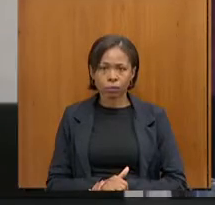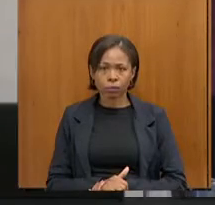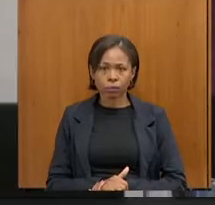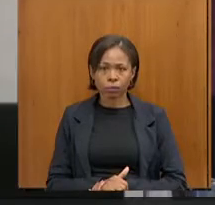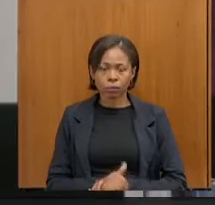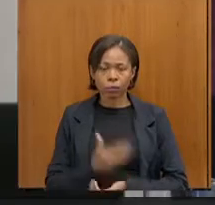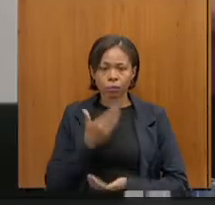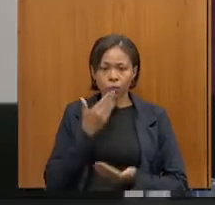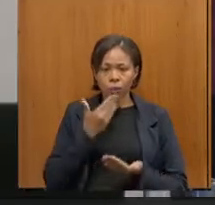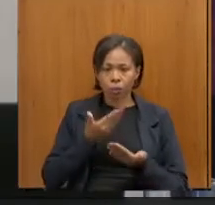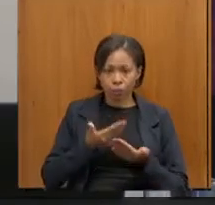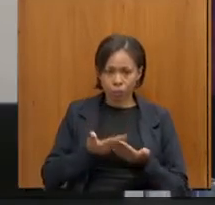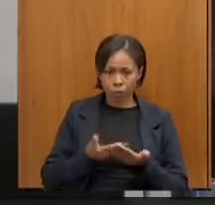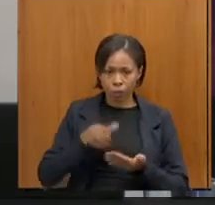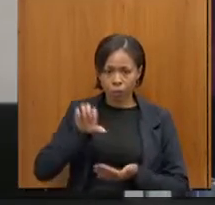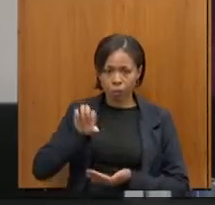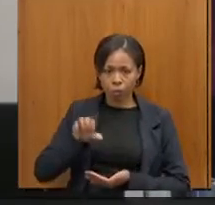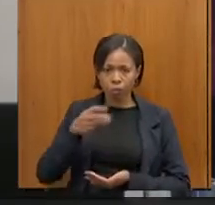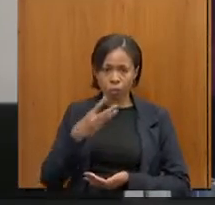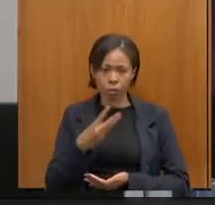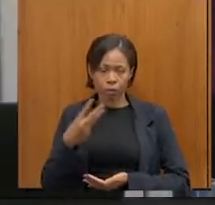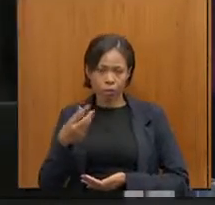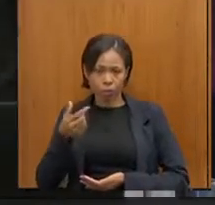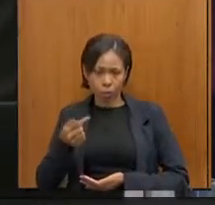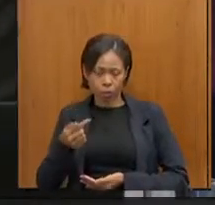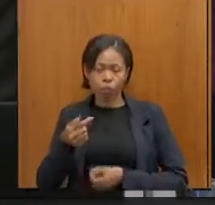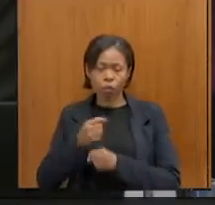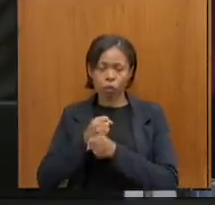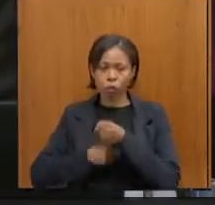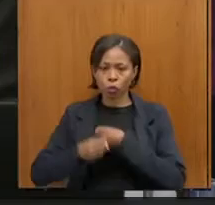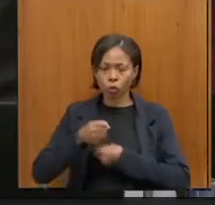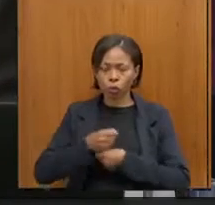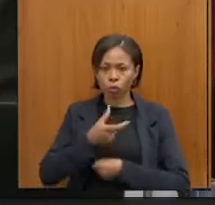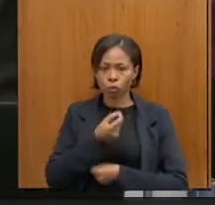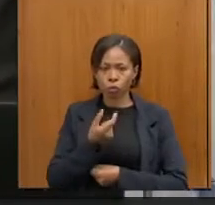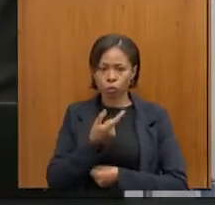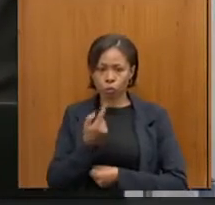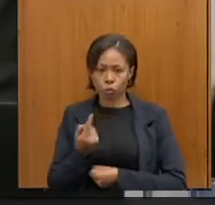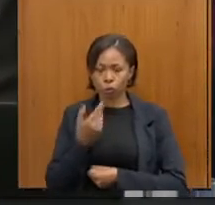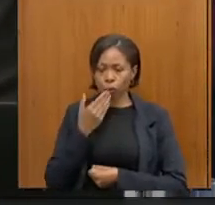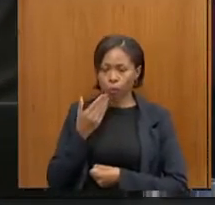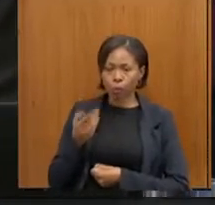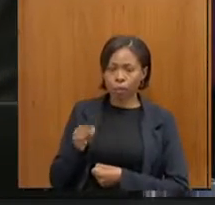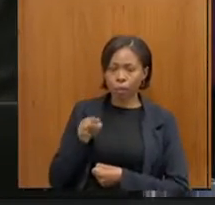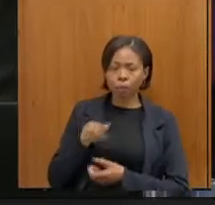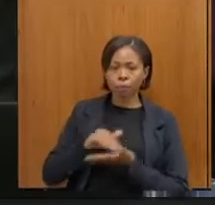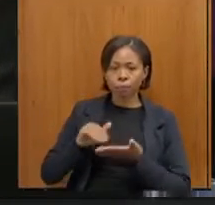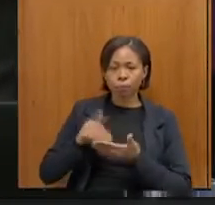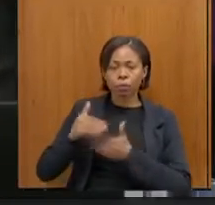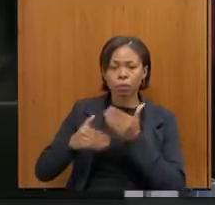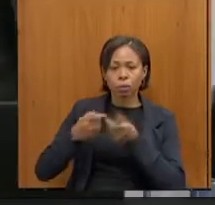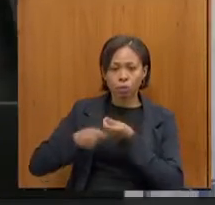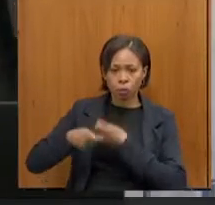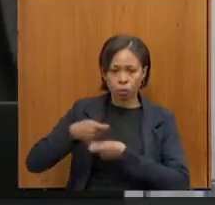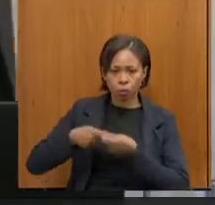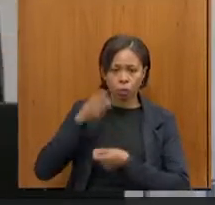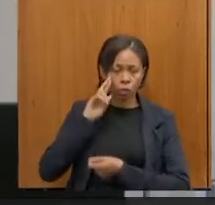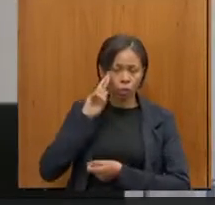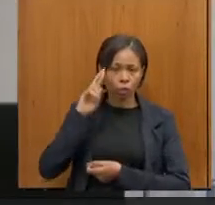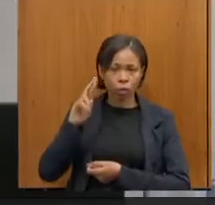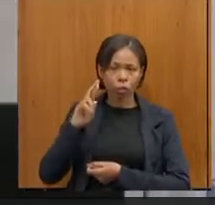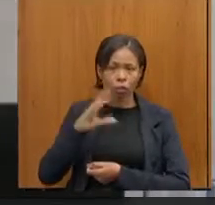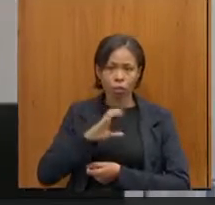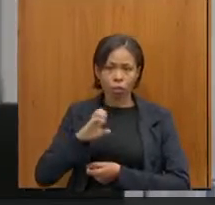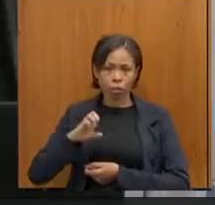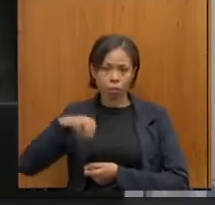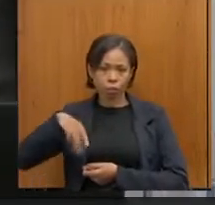o requerimento de comissão 9337/2004 requer seja encaminhado ao secretário de estado adjunto econômico e ao diretor-presidente